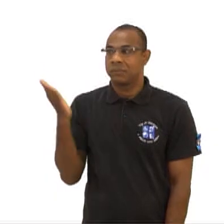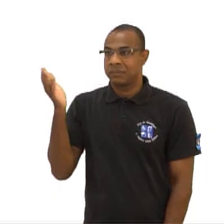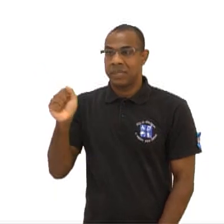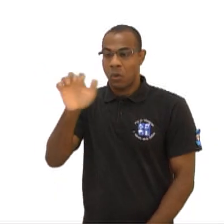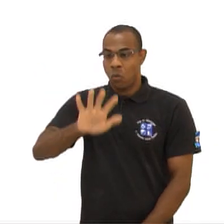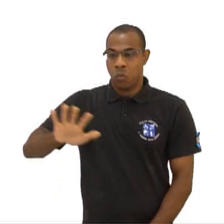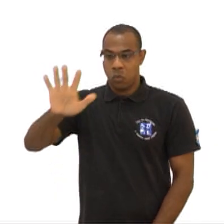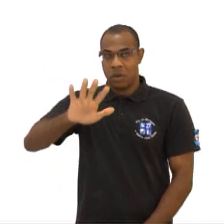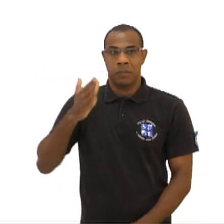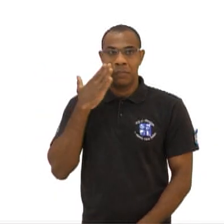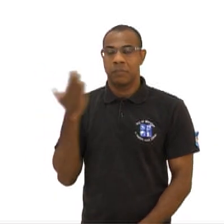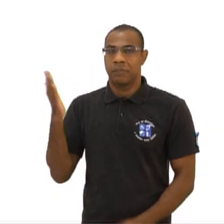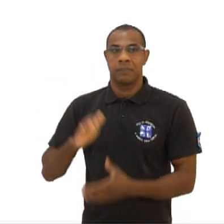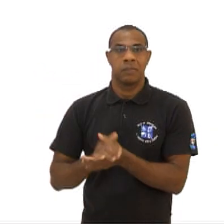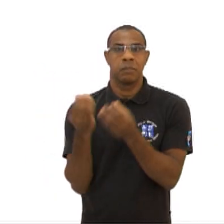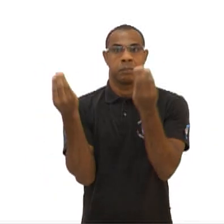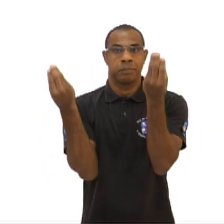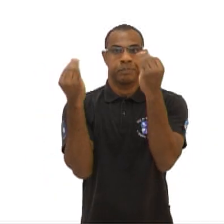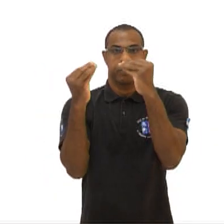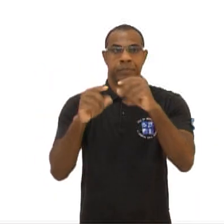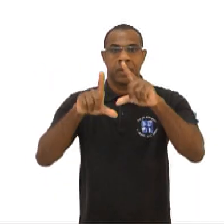aplicar na expressão que nós vimos